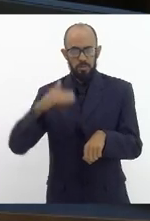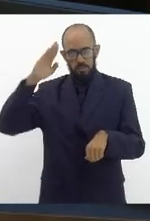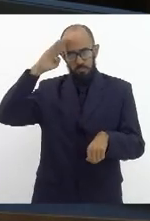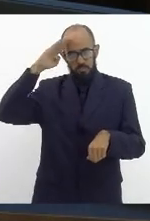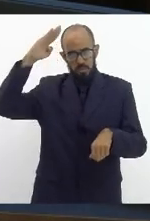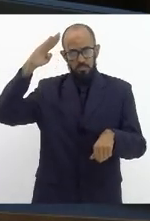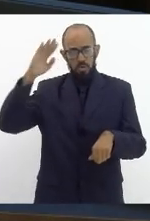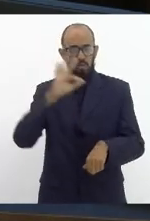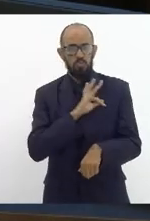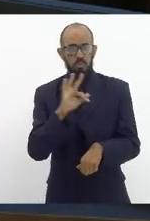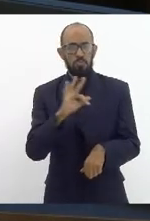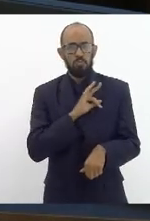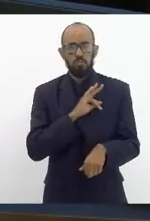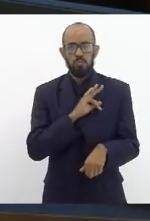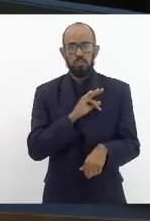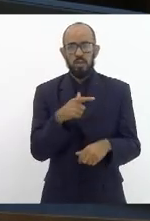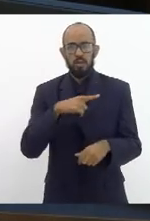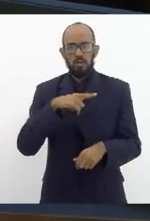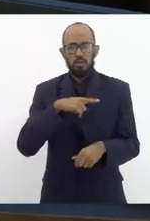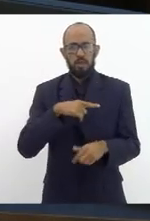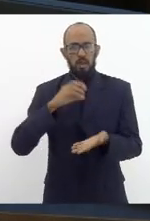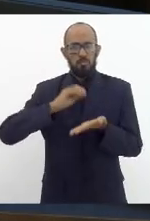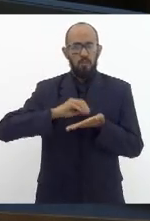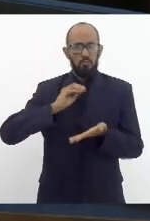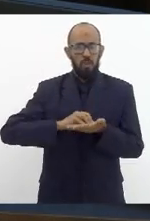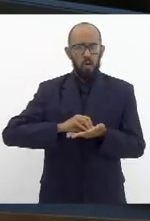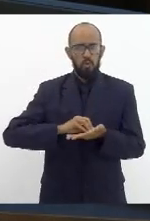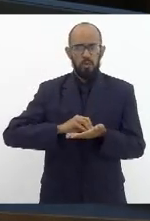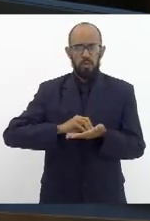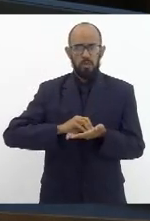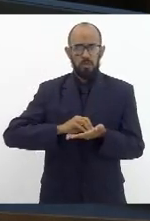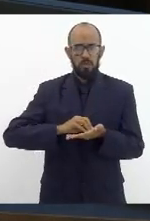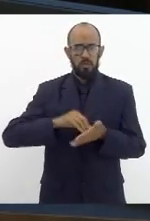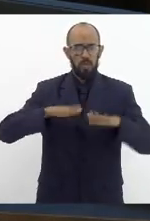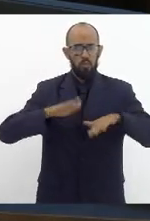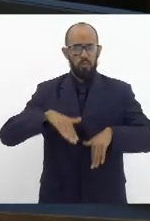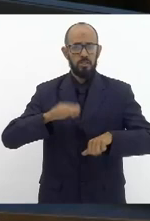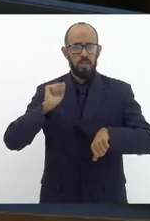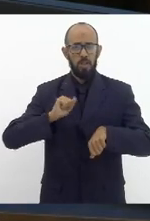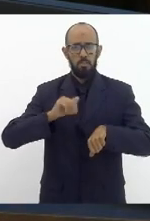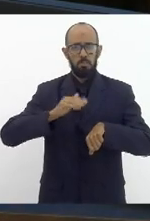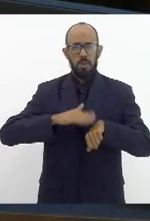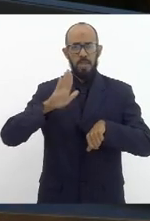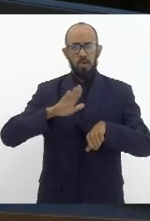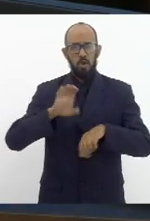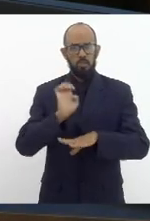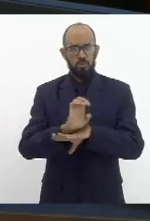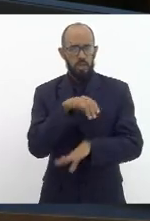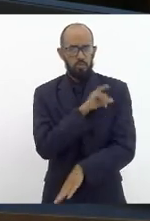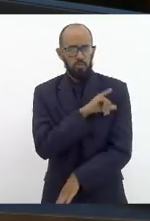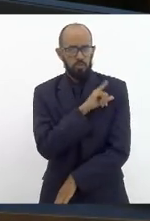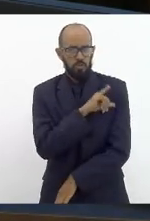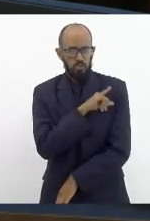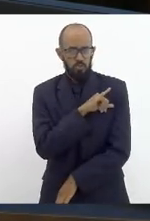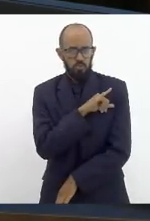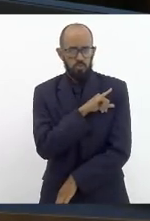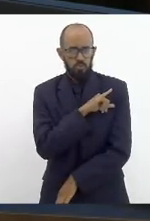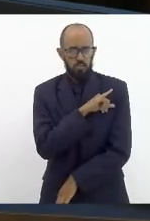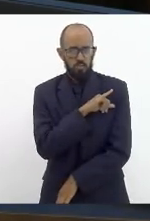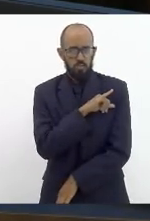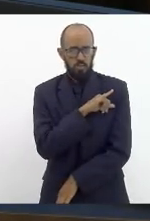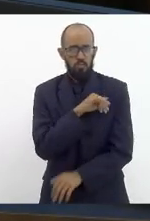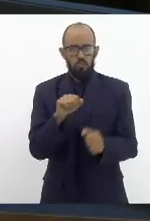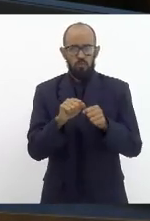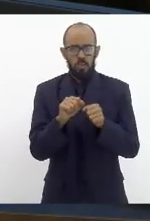polícia que tem um déficit operacional, que talvez seja o maior déficit operacional do Estado do Rio de Janeiro, que fez um concurso